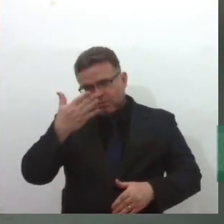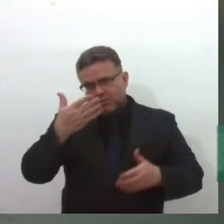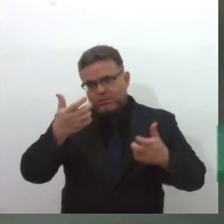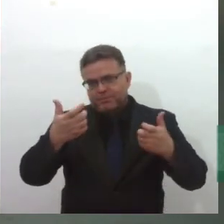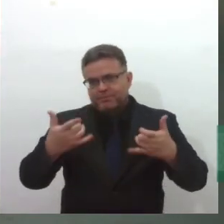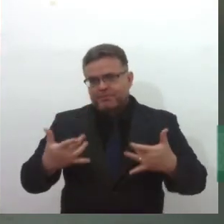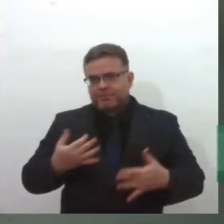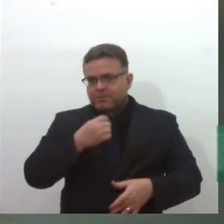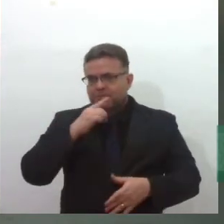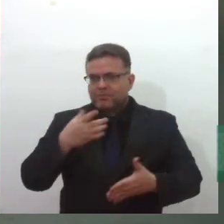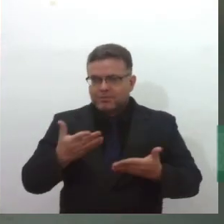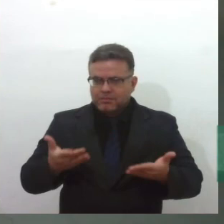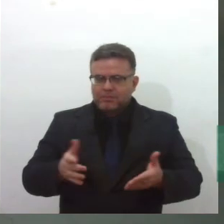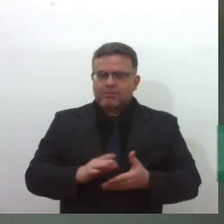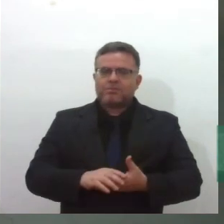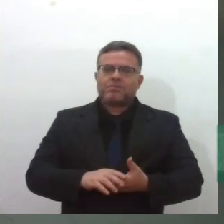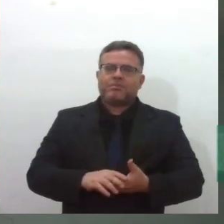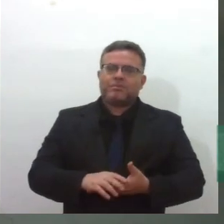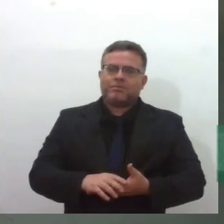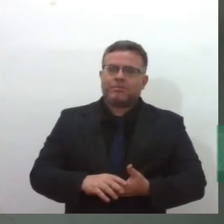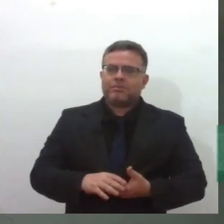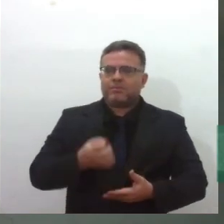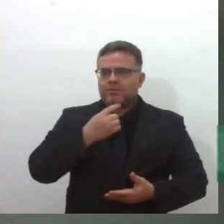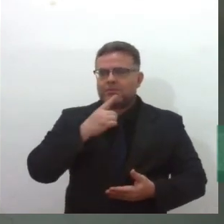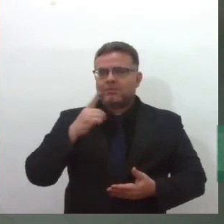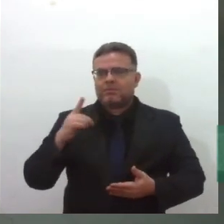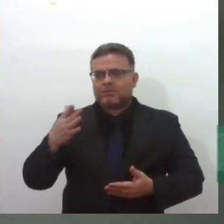para vocês. Bom dia.